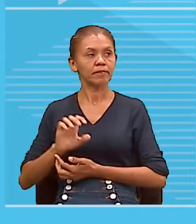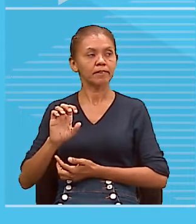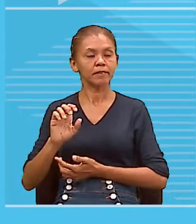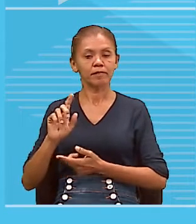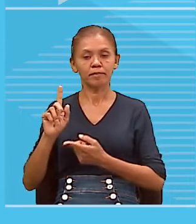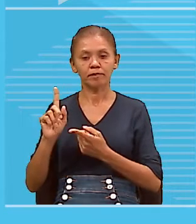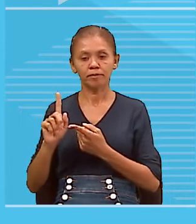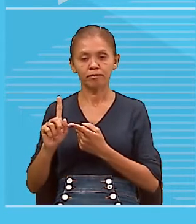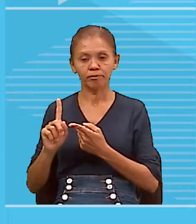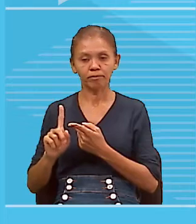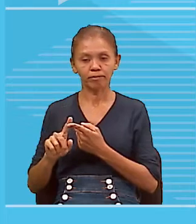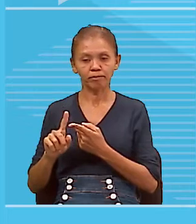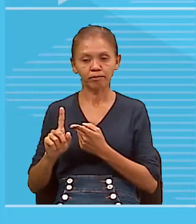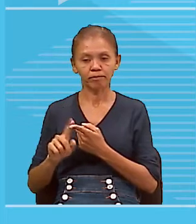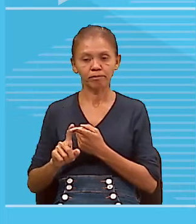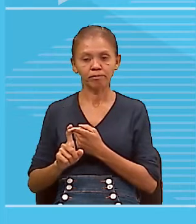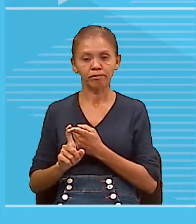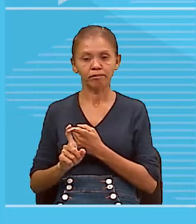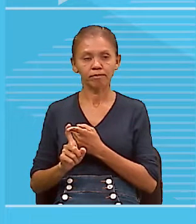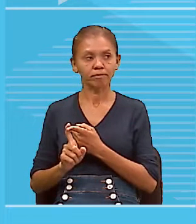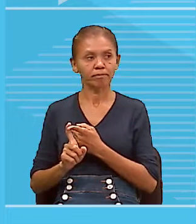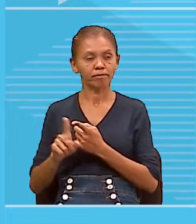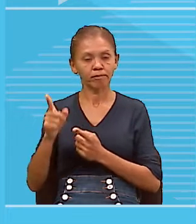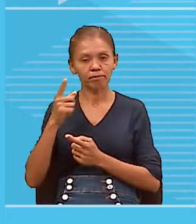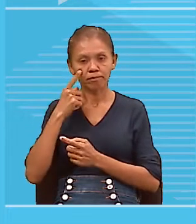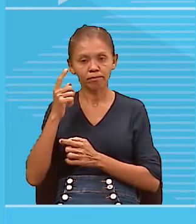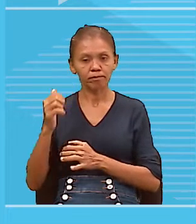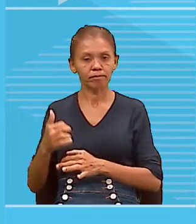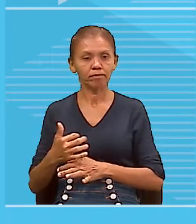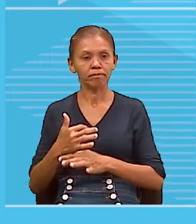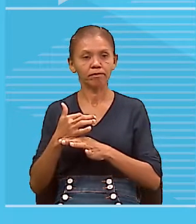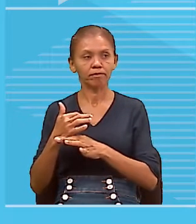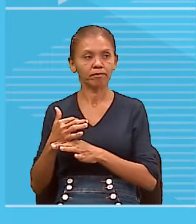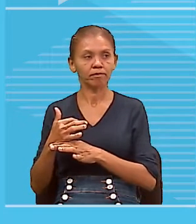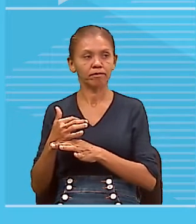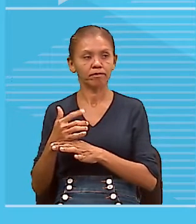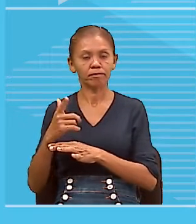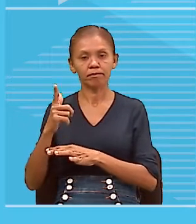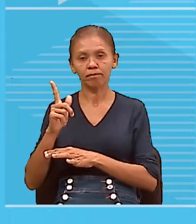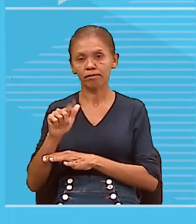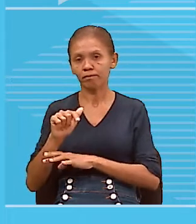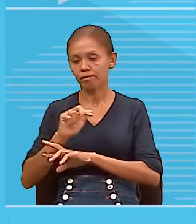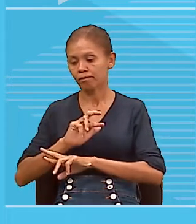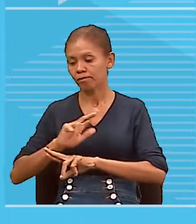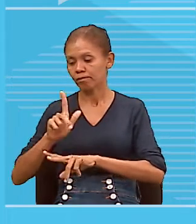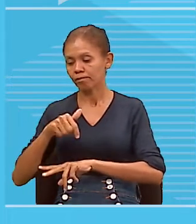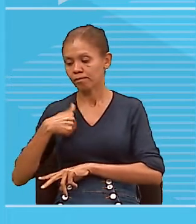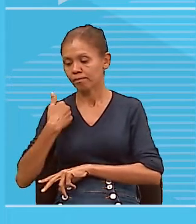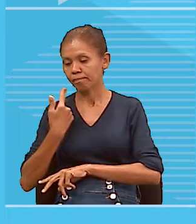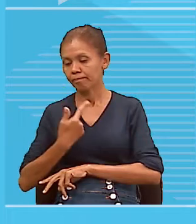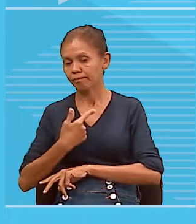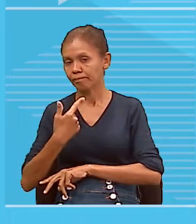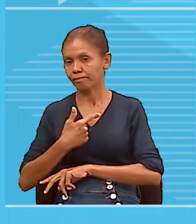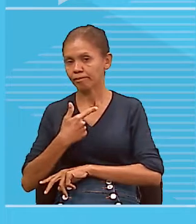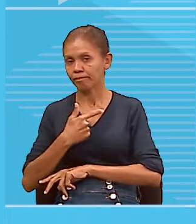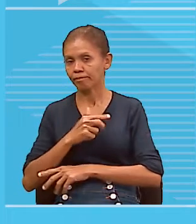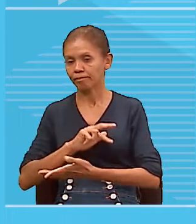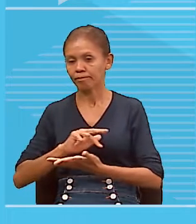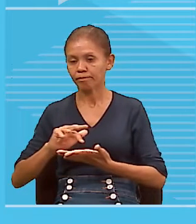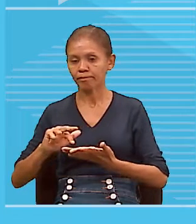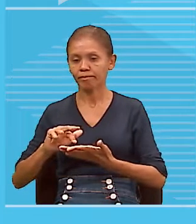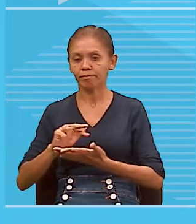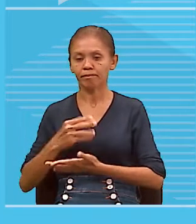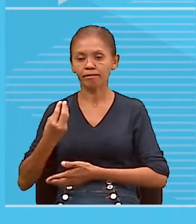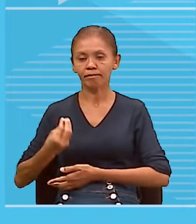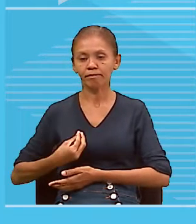que a gente vai ver cara que tem um negócio aqui que é diferente na nossa espécie né alô galera